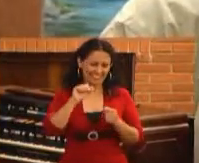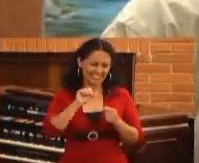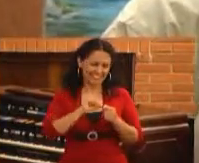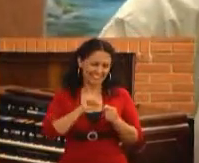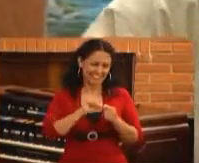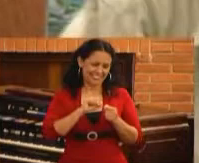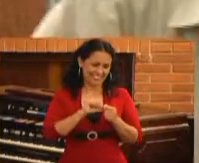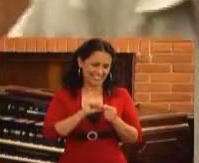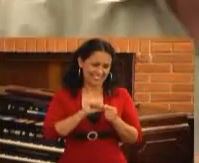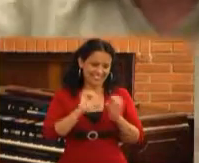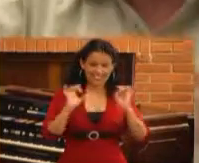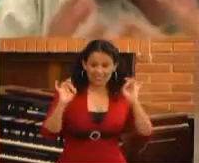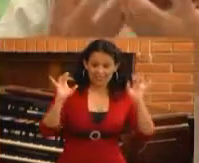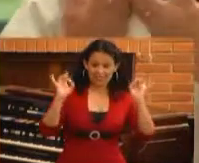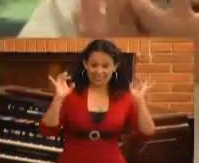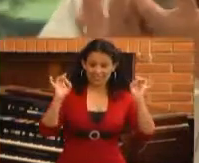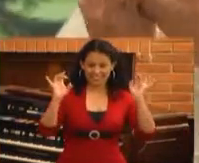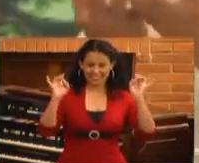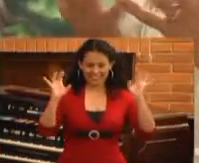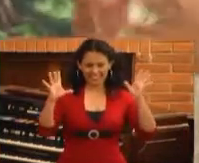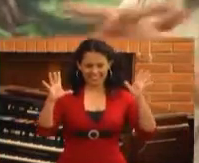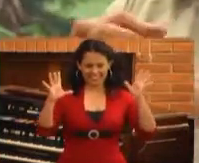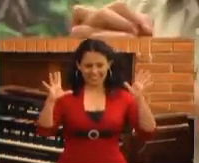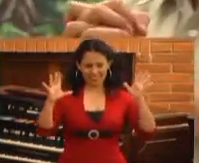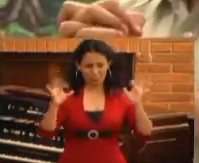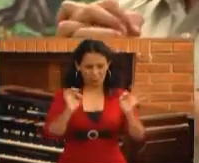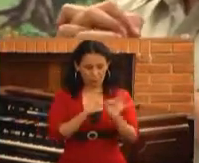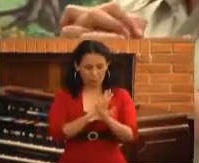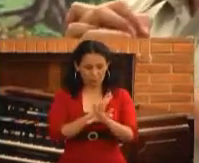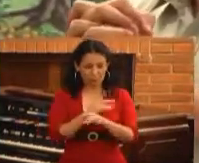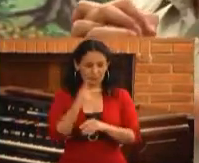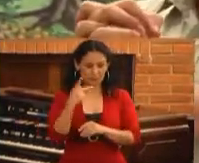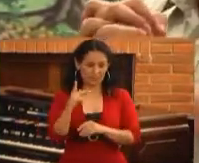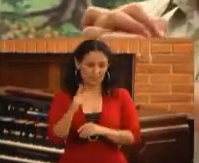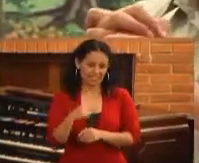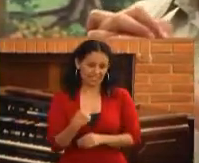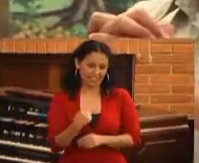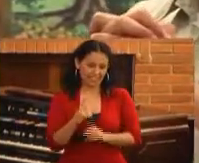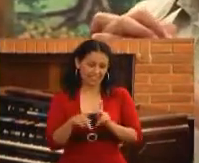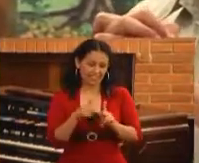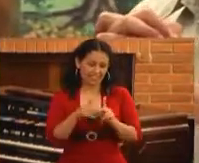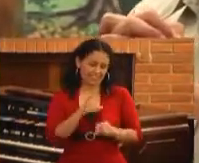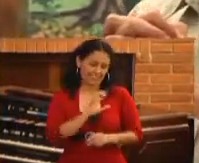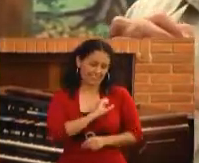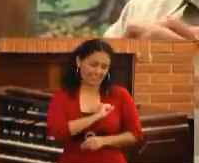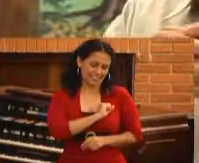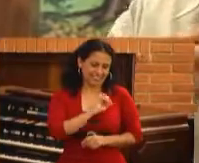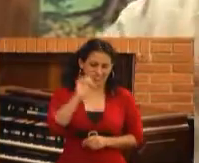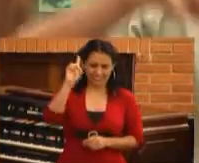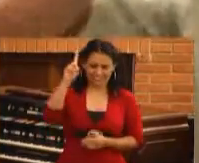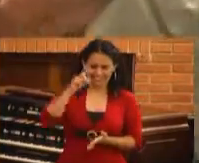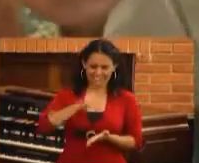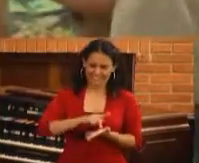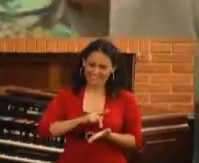coração do homem, o que Deus tem preparado para aqueles que o amam. A grandeza